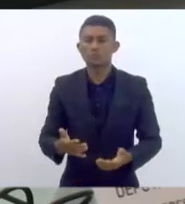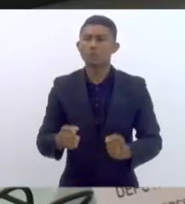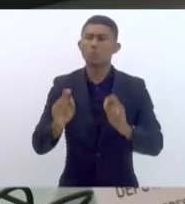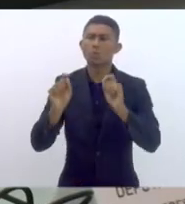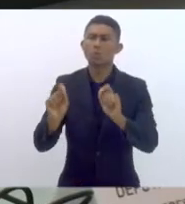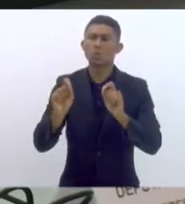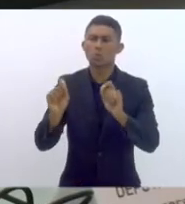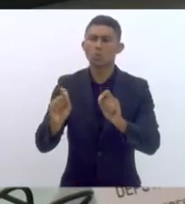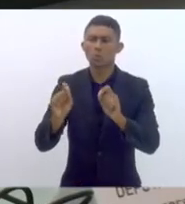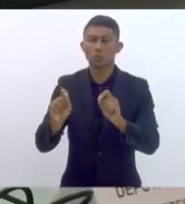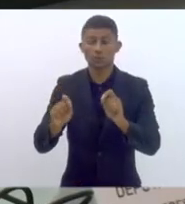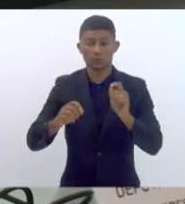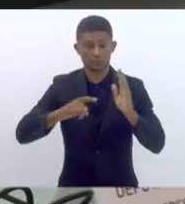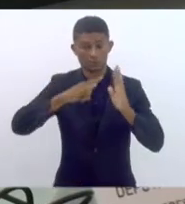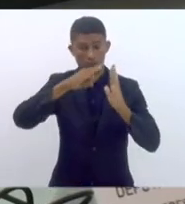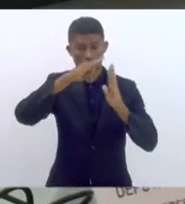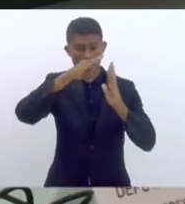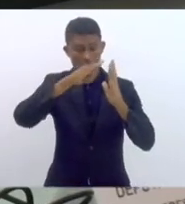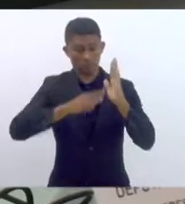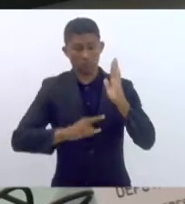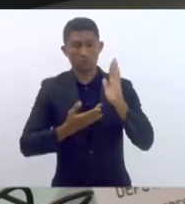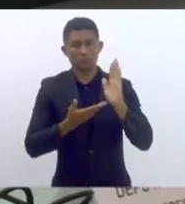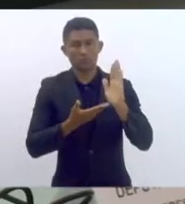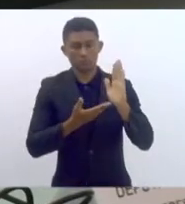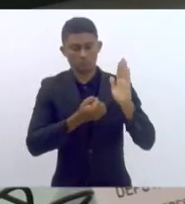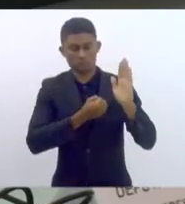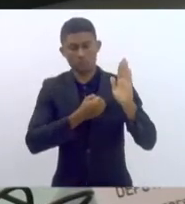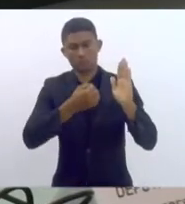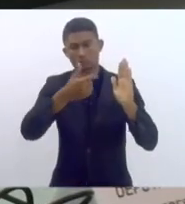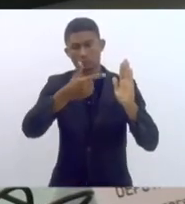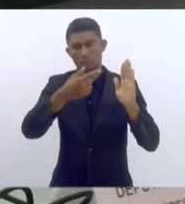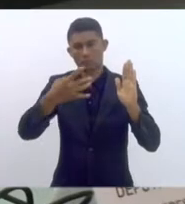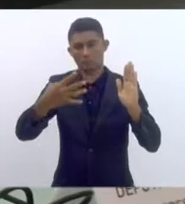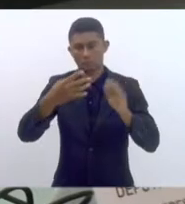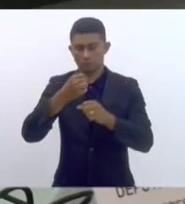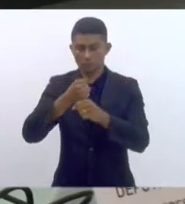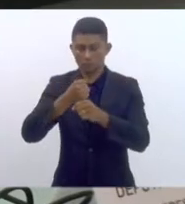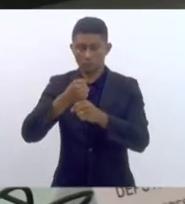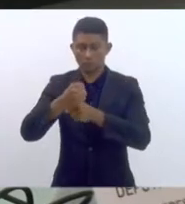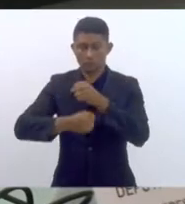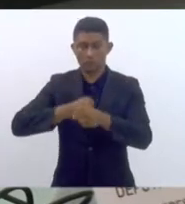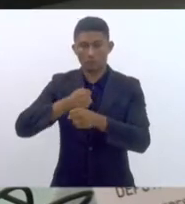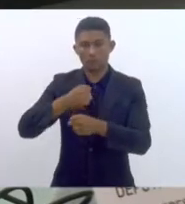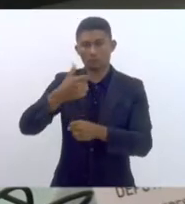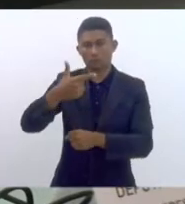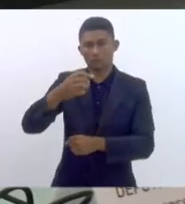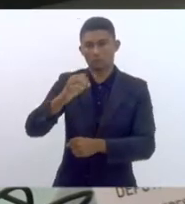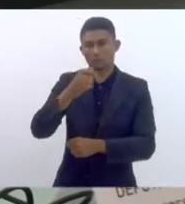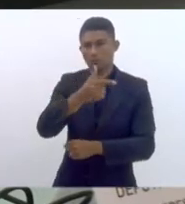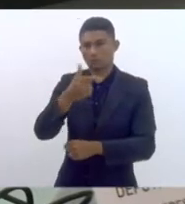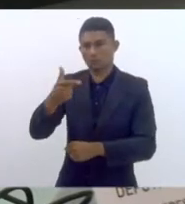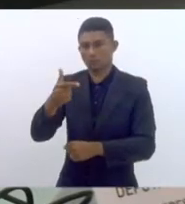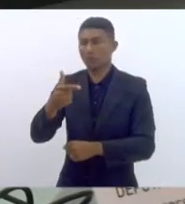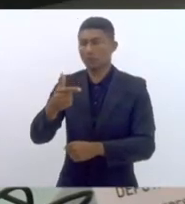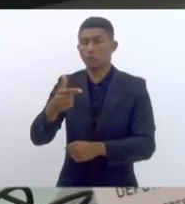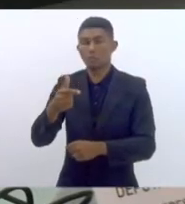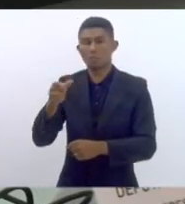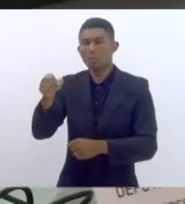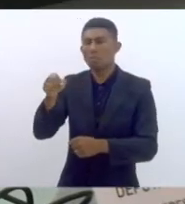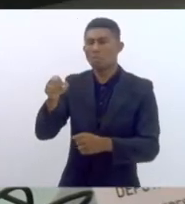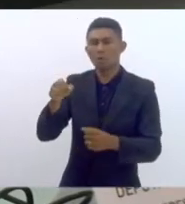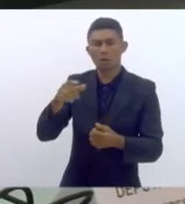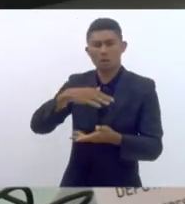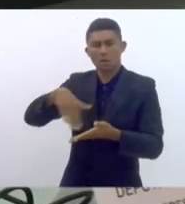do ofício número 24 de 2022, encaminhado à Secretaria